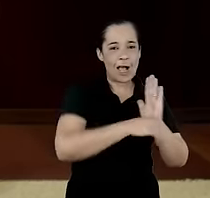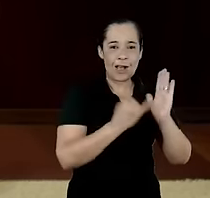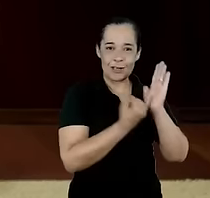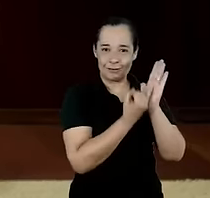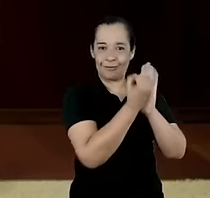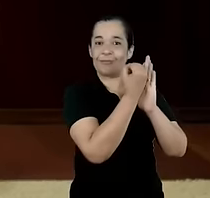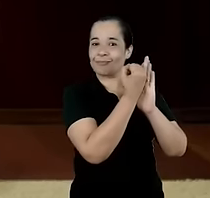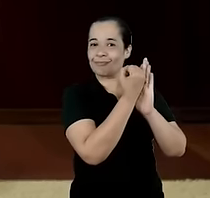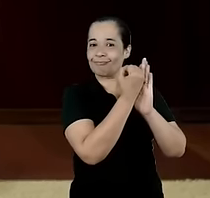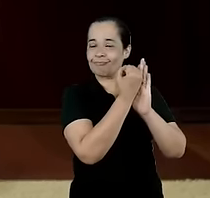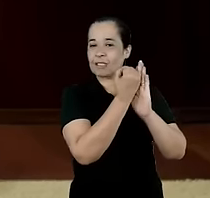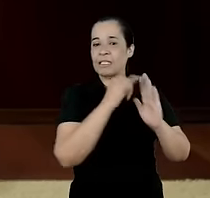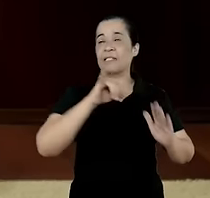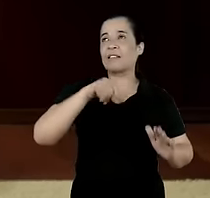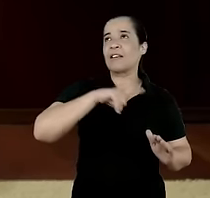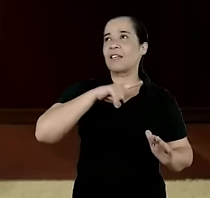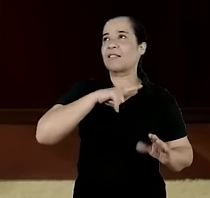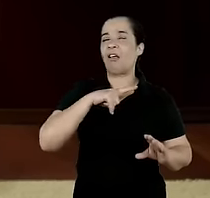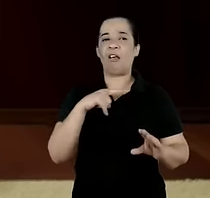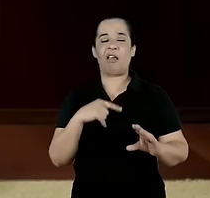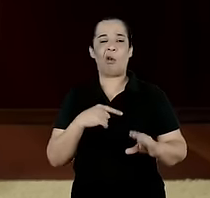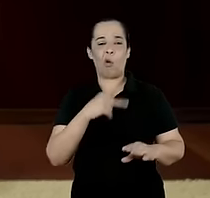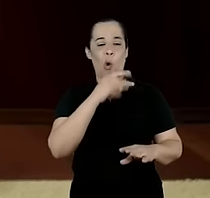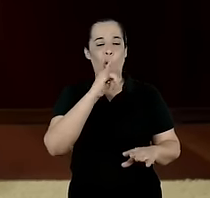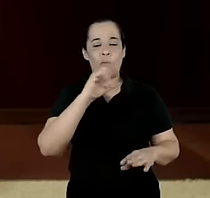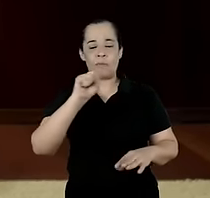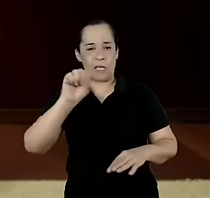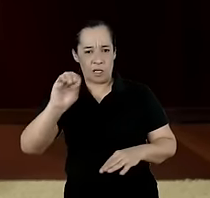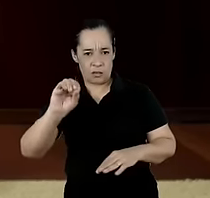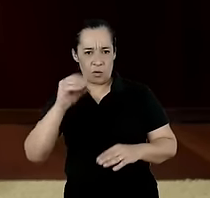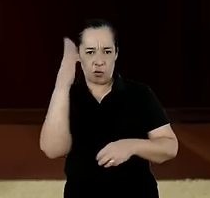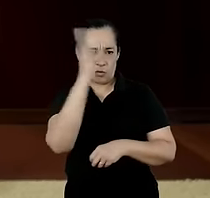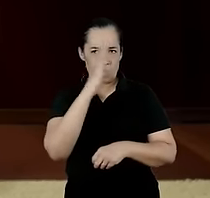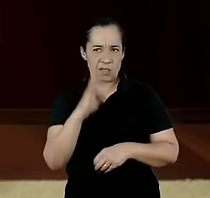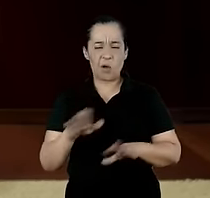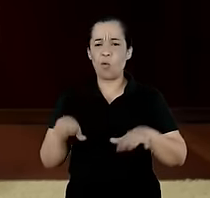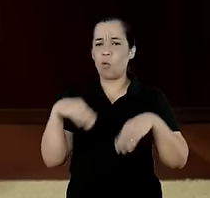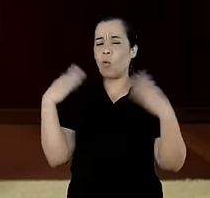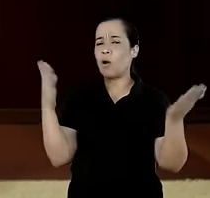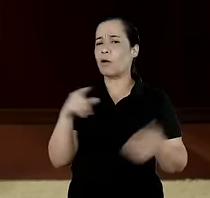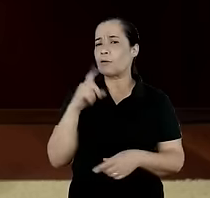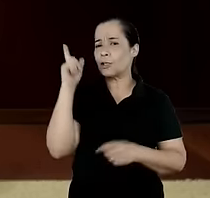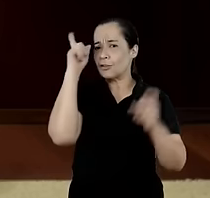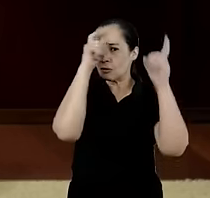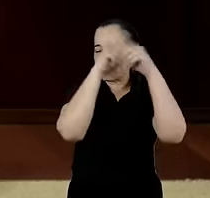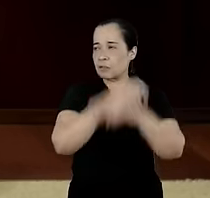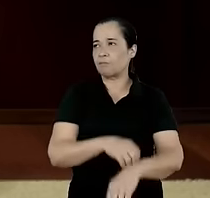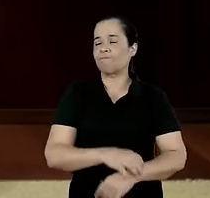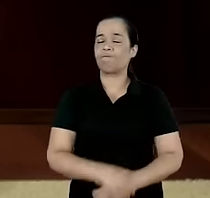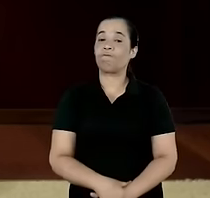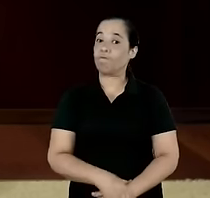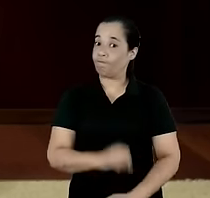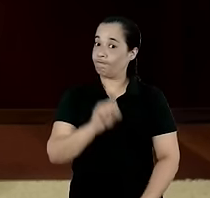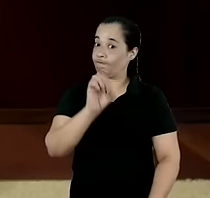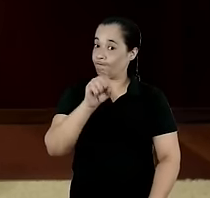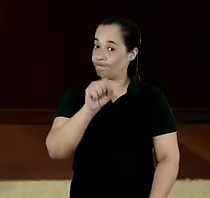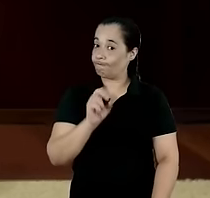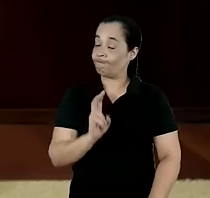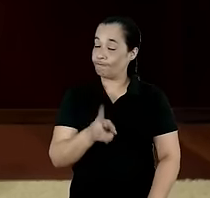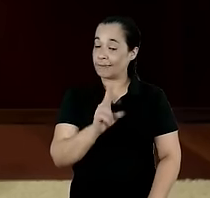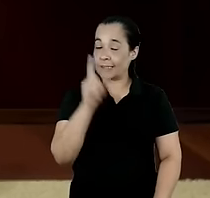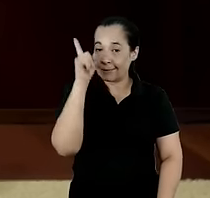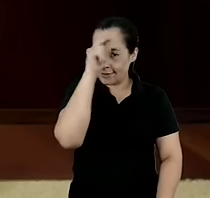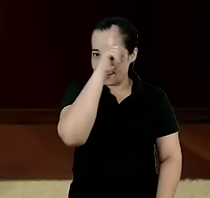um piso eh pro Brasil como que é esse desafio aí legal é sempre difícil né até o Marcelo Toledo na quadro de